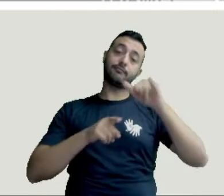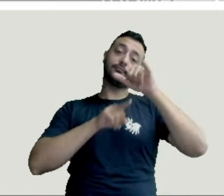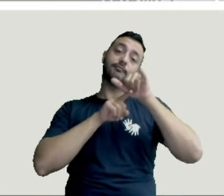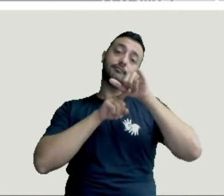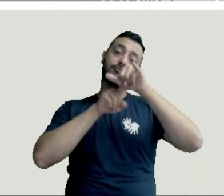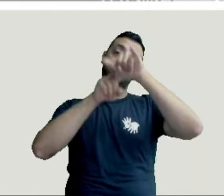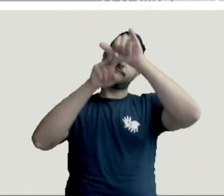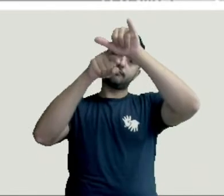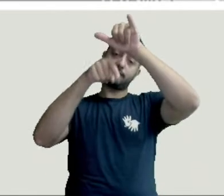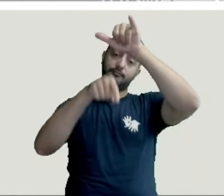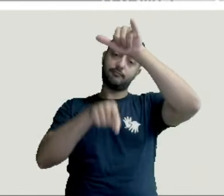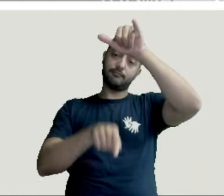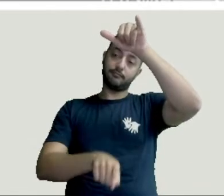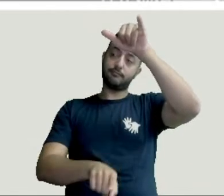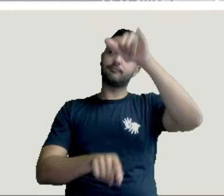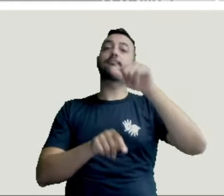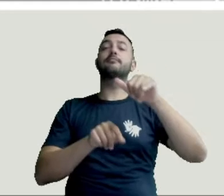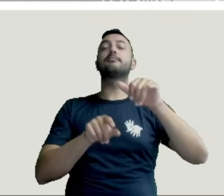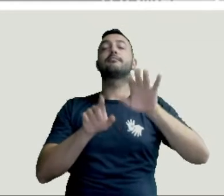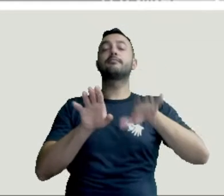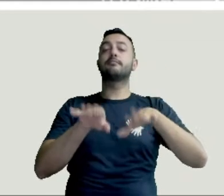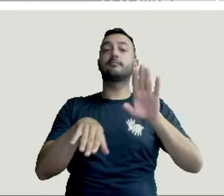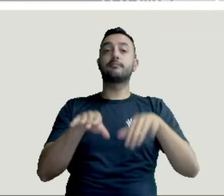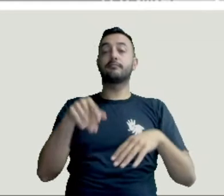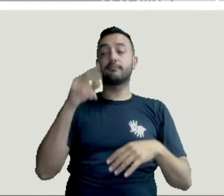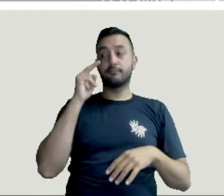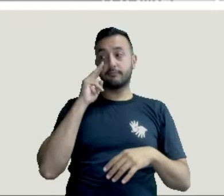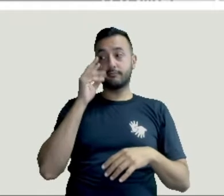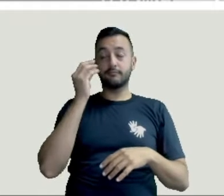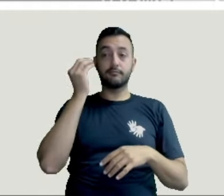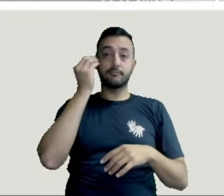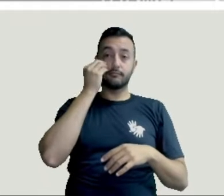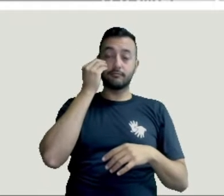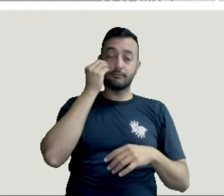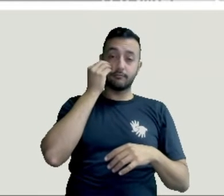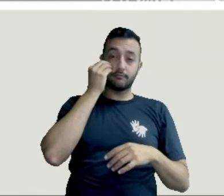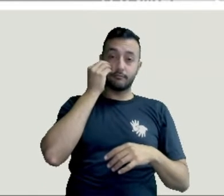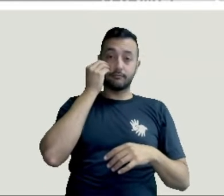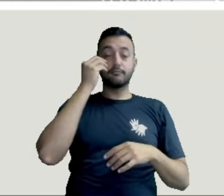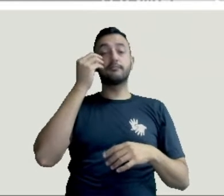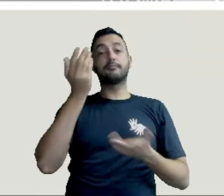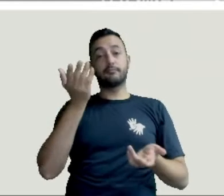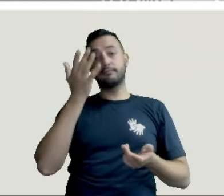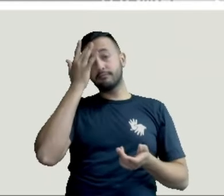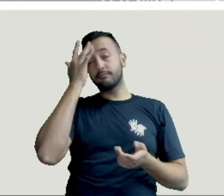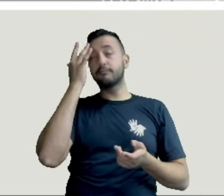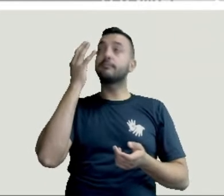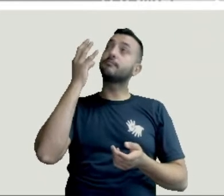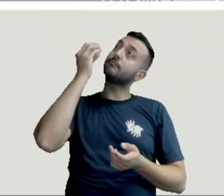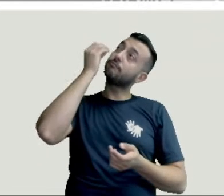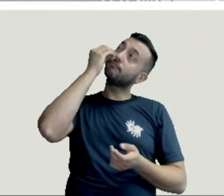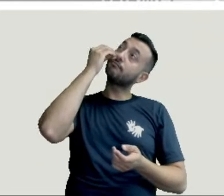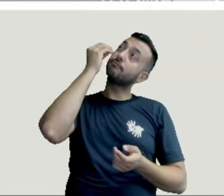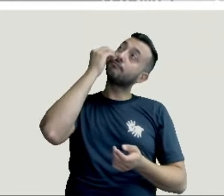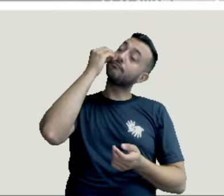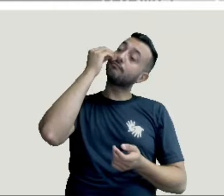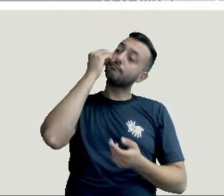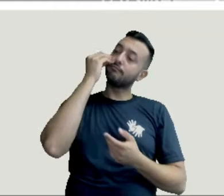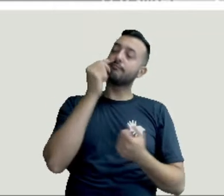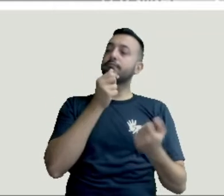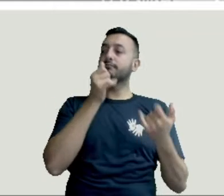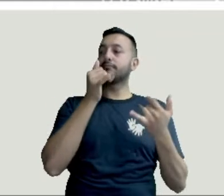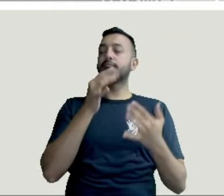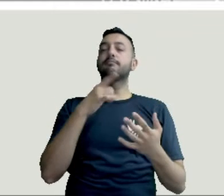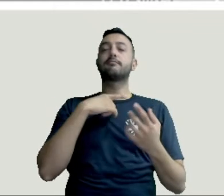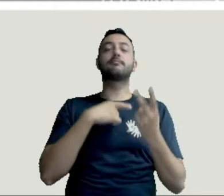descreve, dependendo da observação, né, do olhar desse observador, ele vai descrever dois tipos